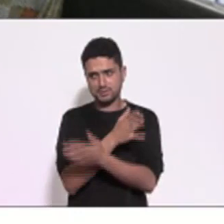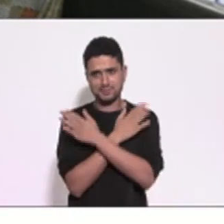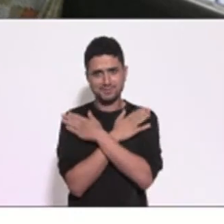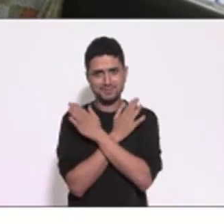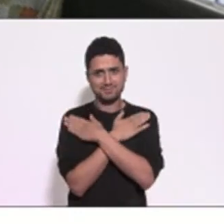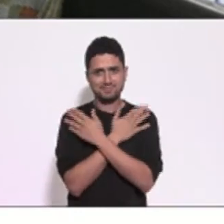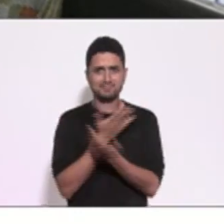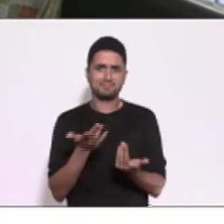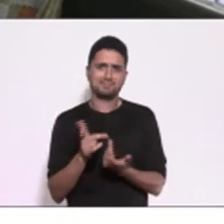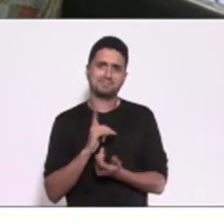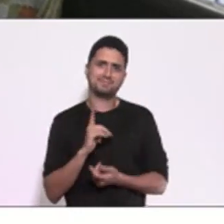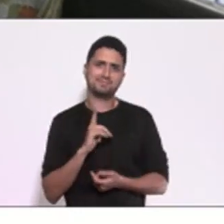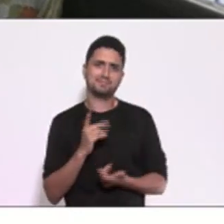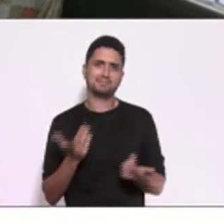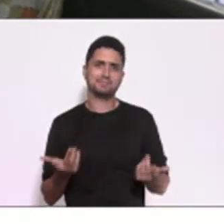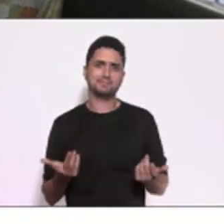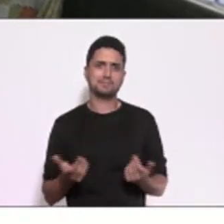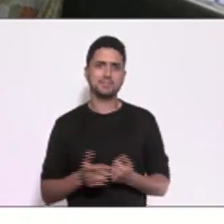daquela